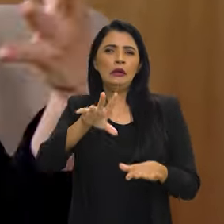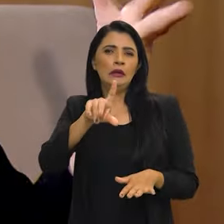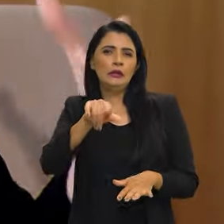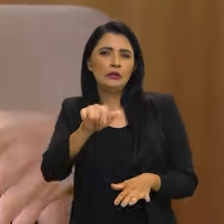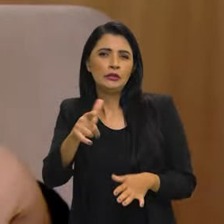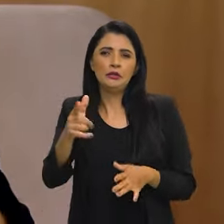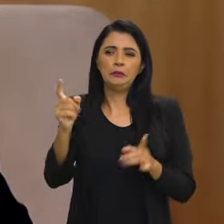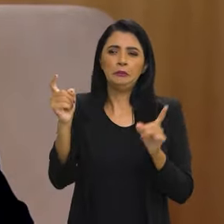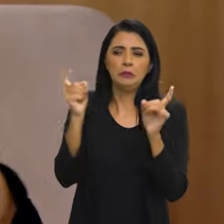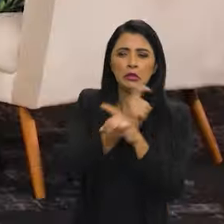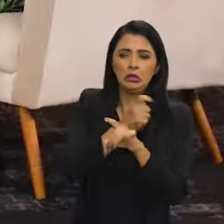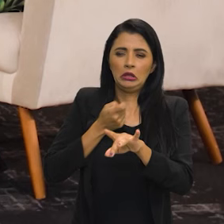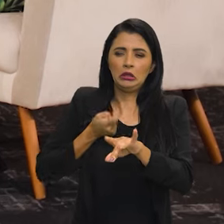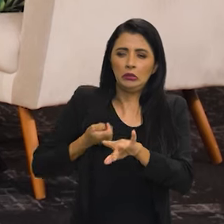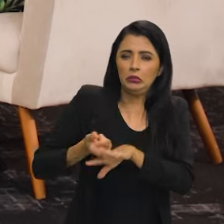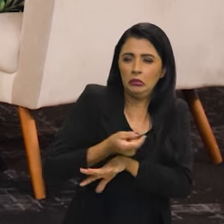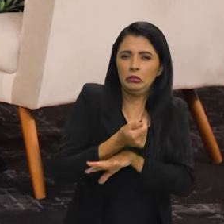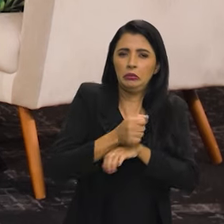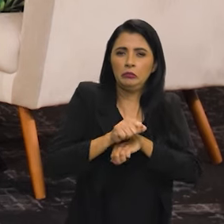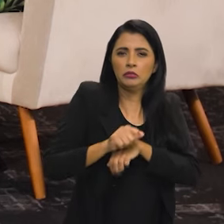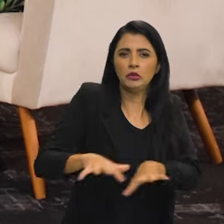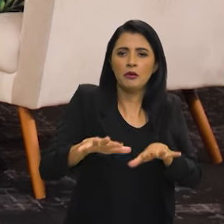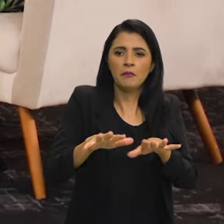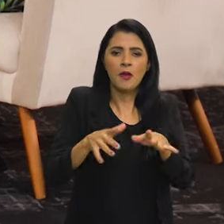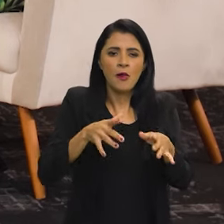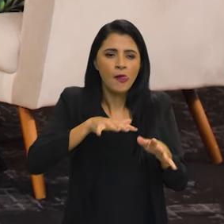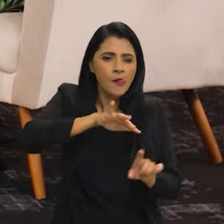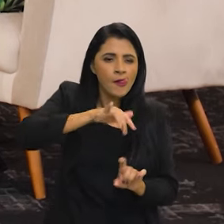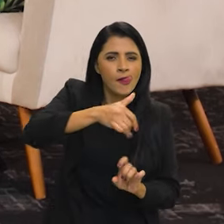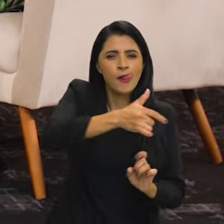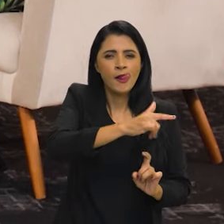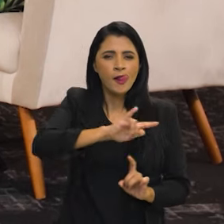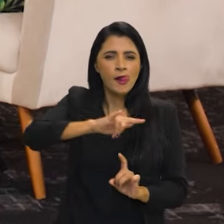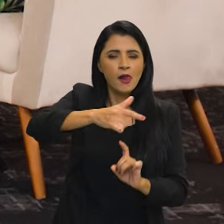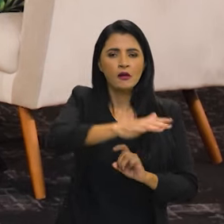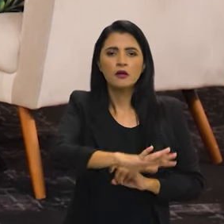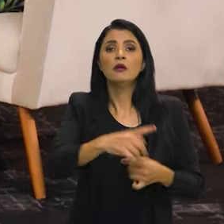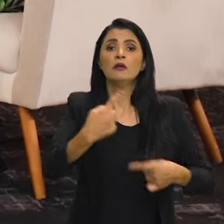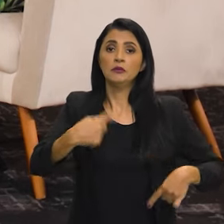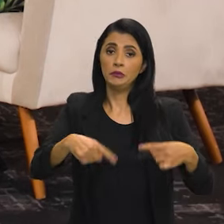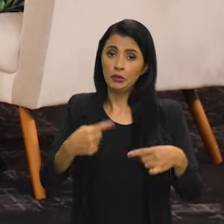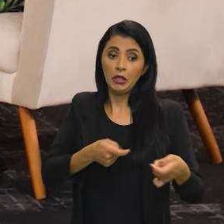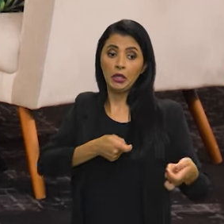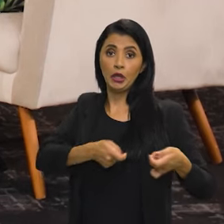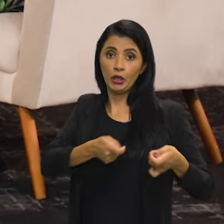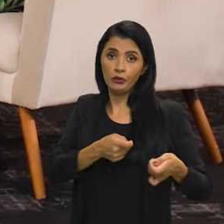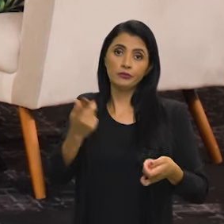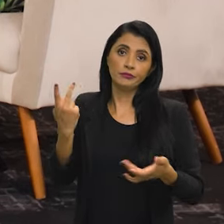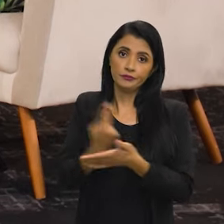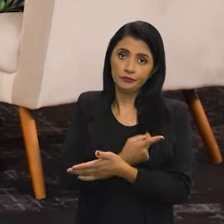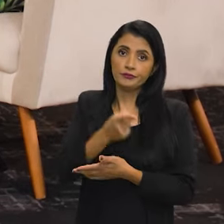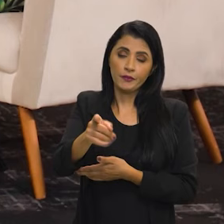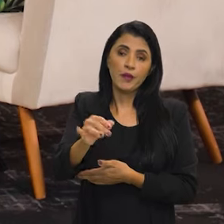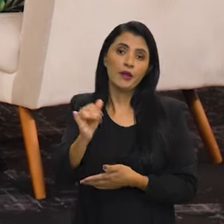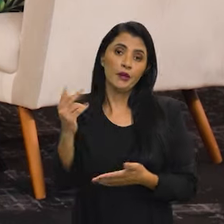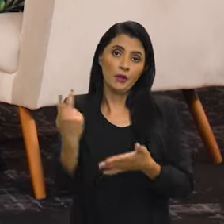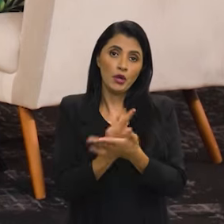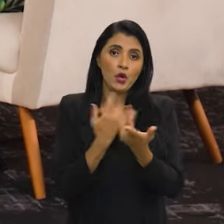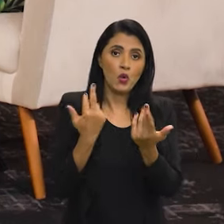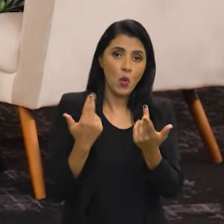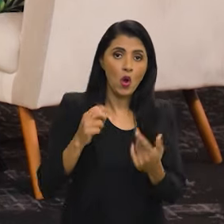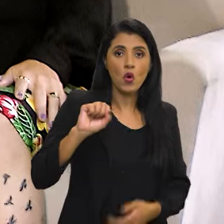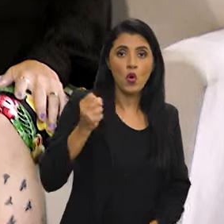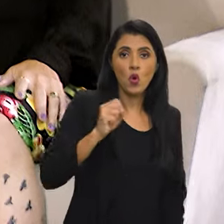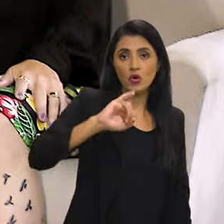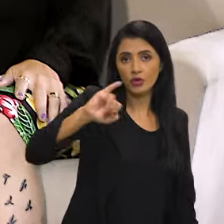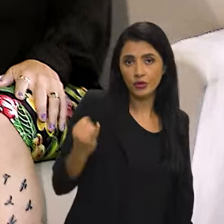de mentiras e fake news para manipular o ambiente político acaba trazendo riscos sistêmicos, como a gente viu no caso, por exemplo, do 8 de